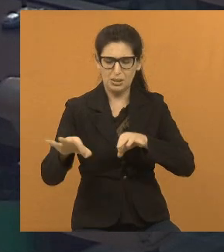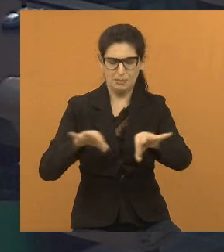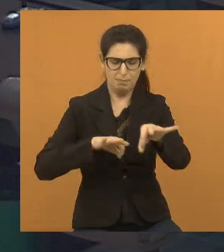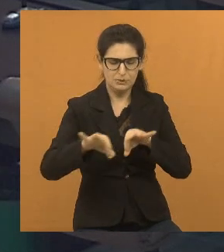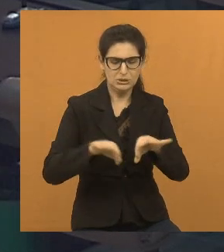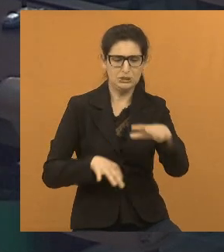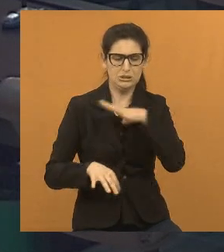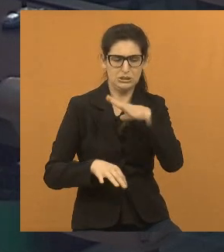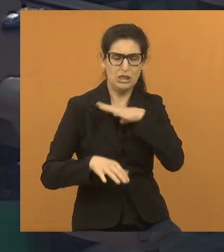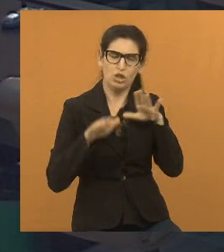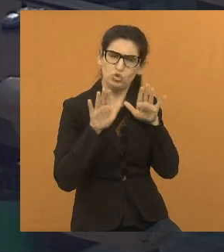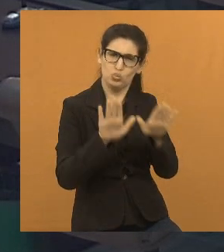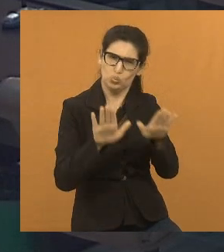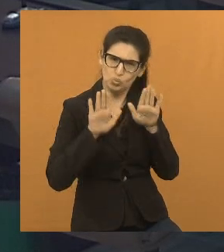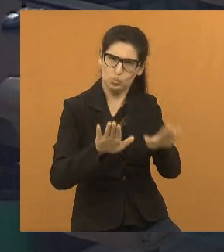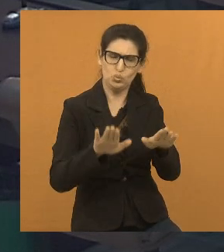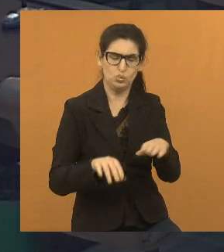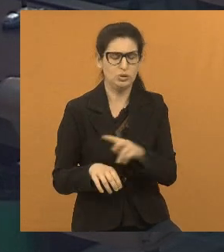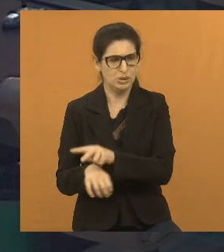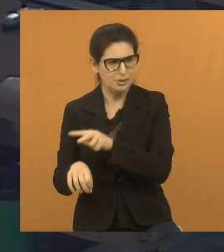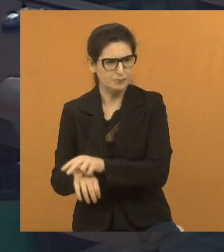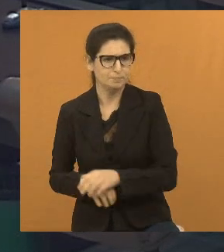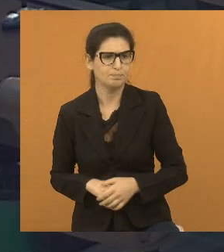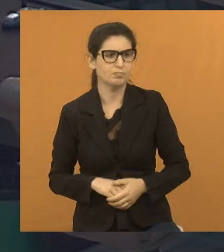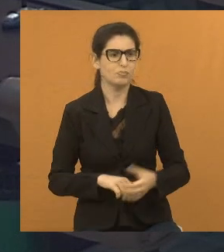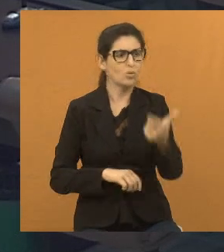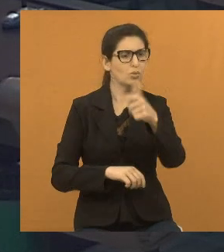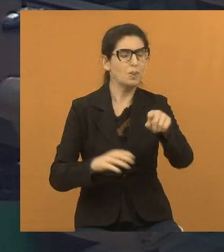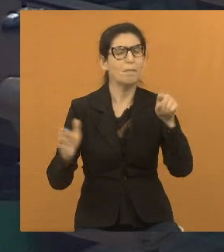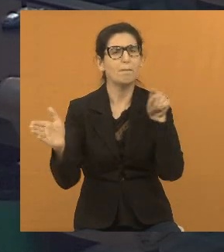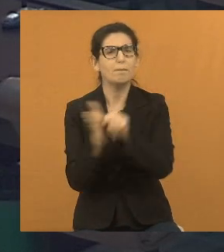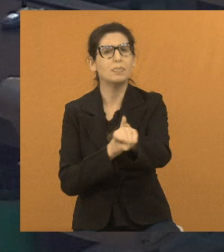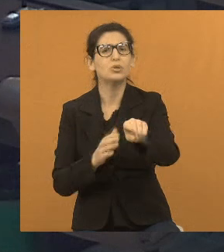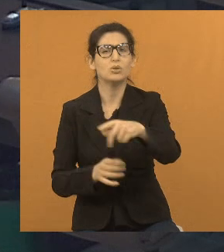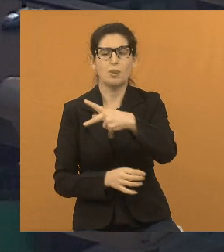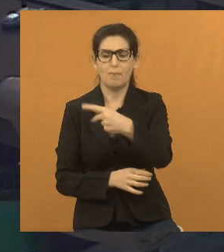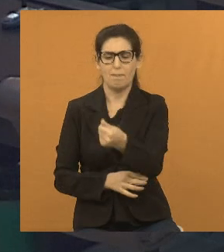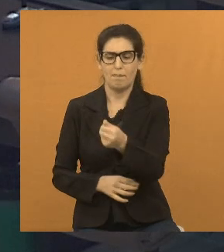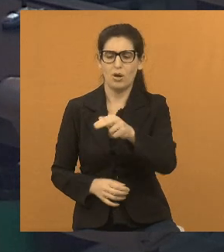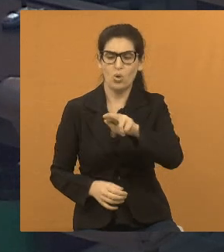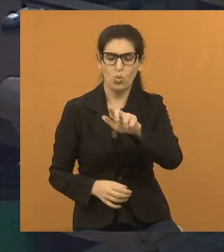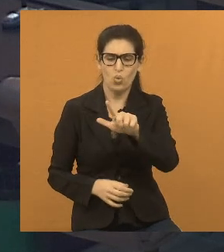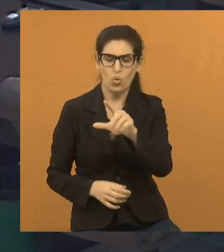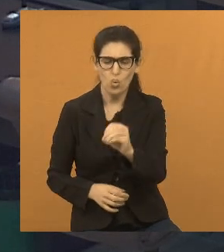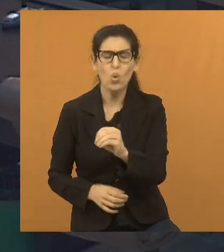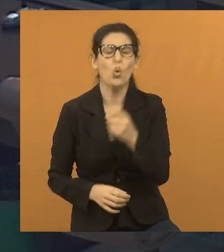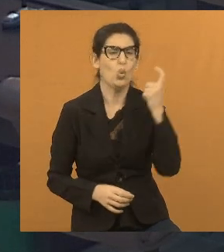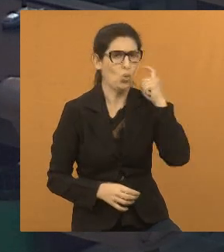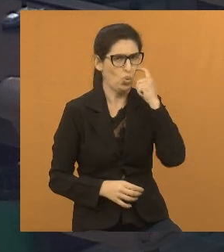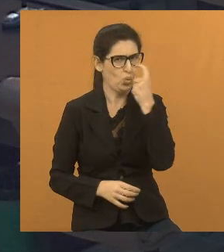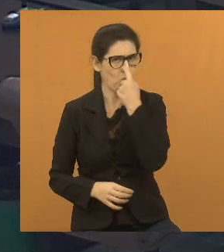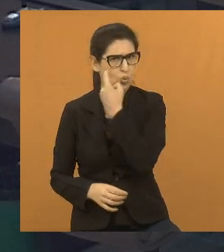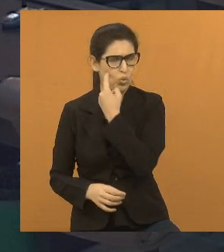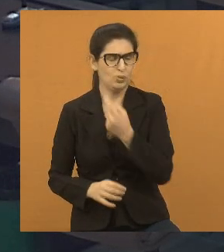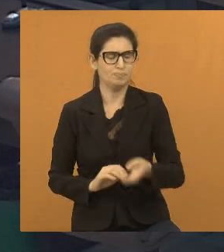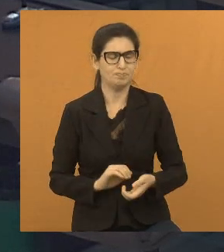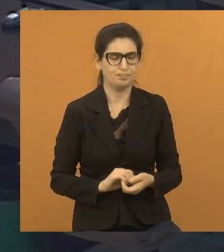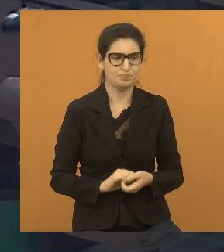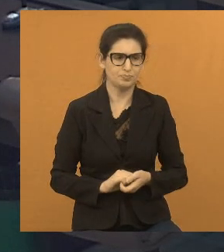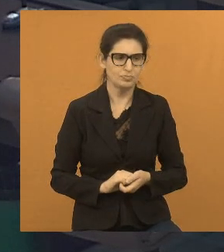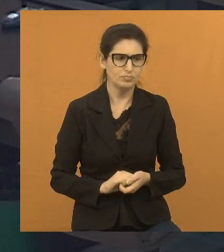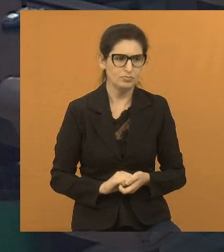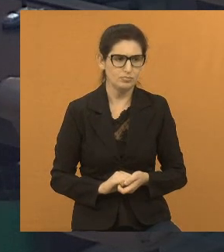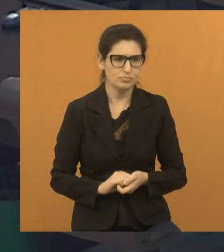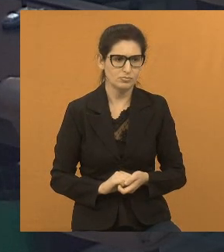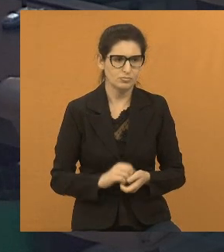questão. A próxima pergunta do Paulo Roberto Garrido Lucas, Parque Meia Lua, Estrada